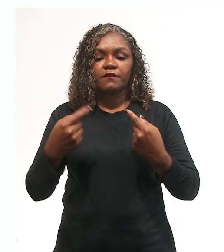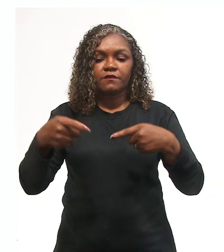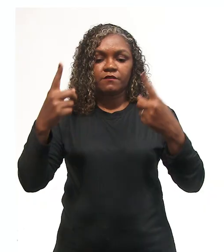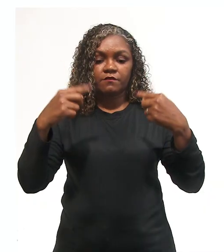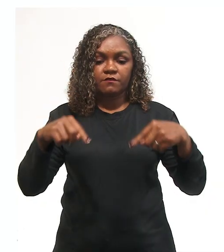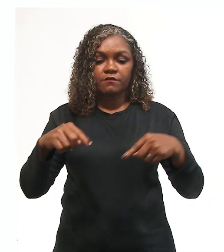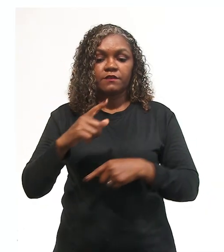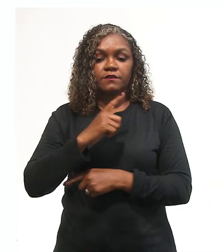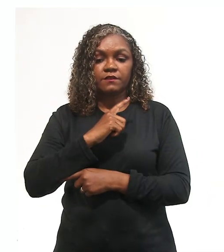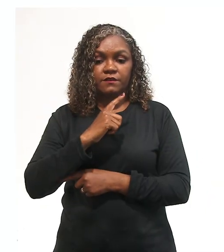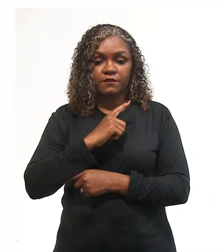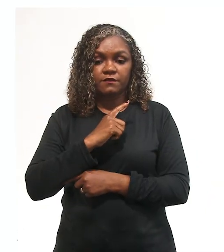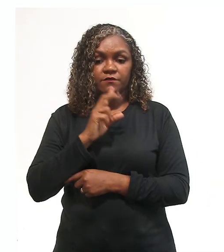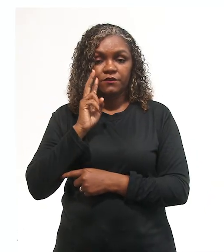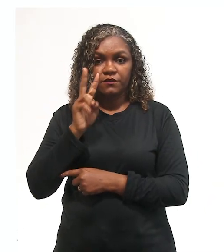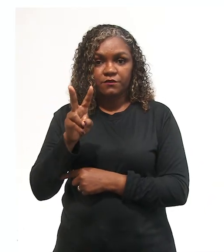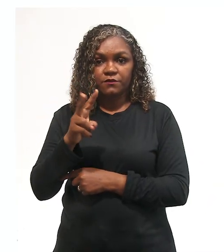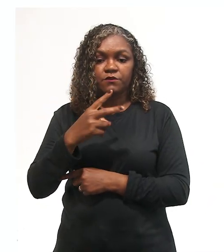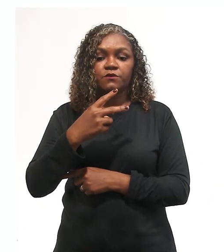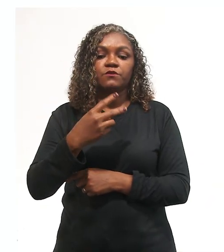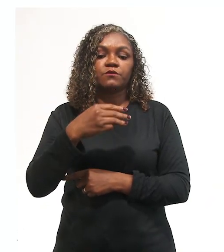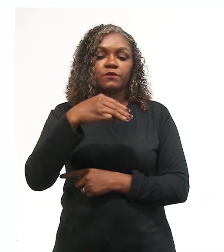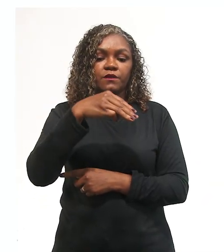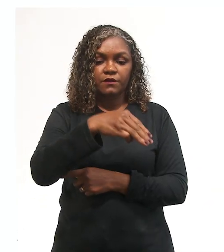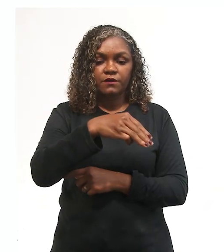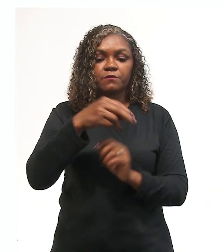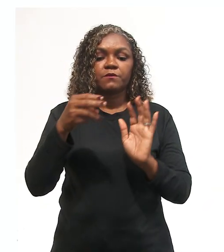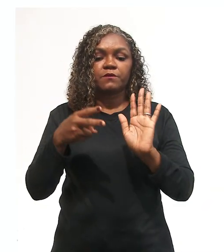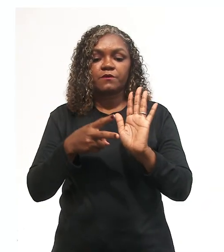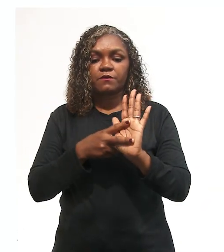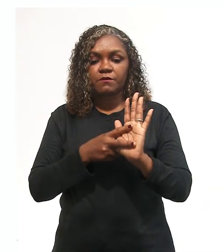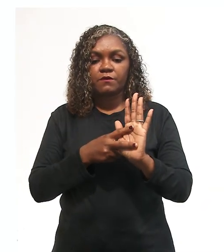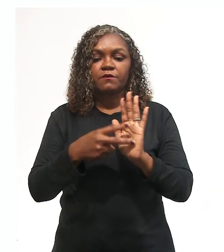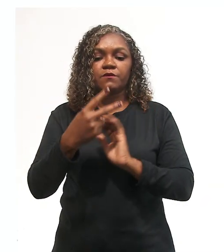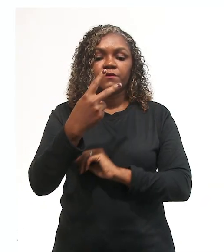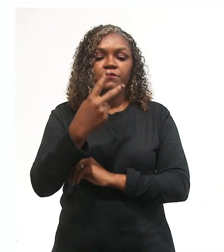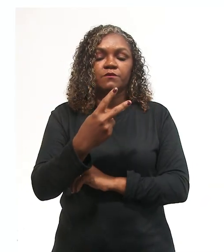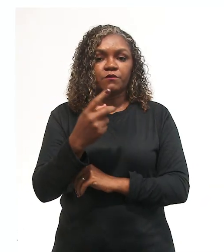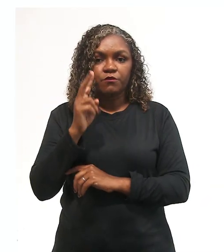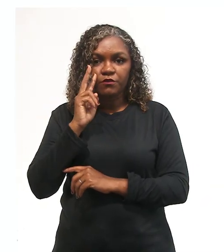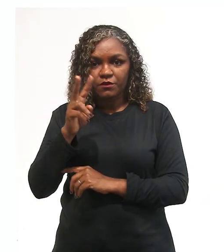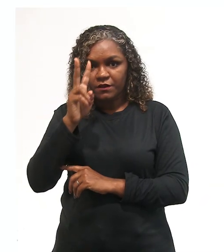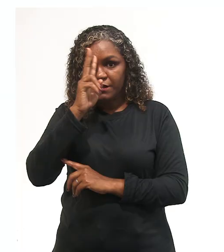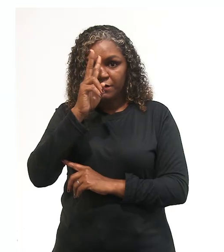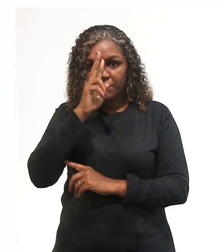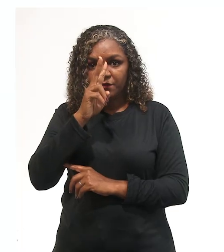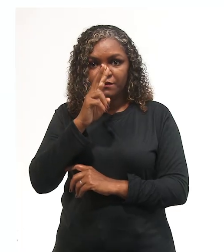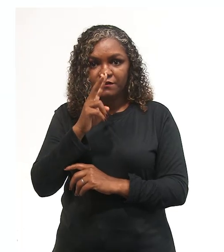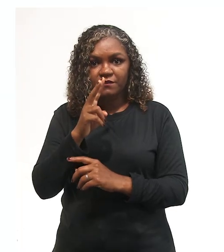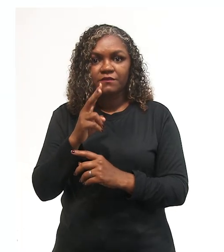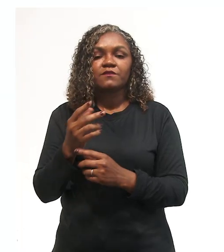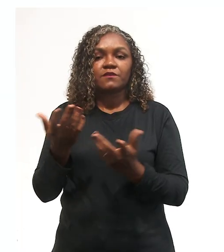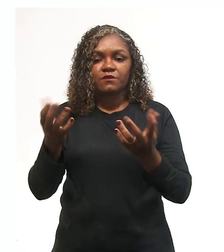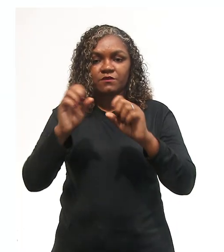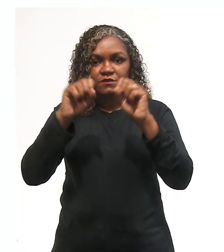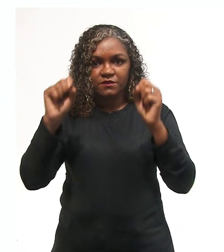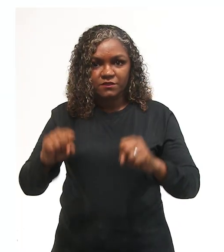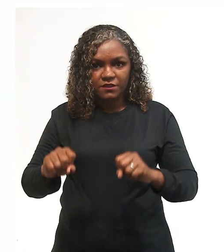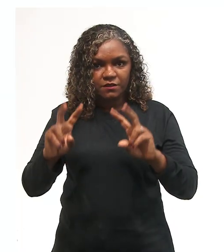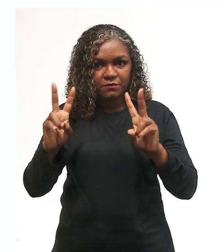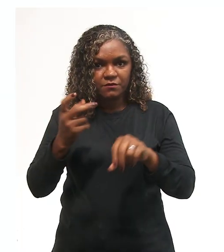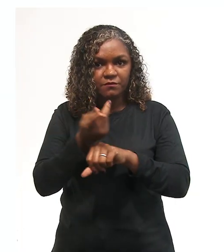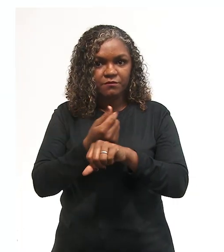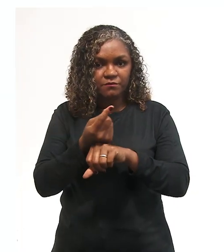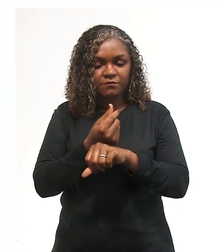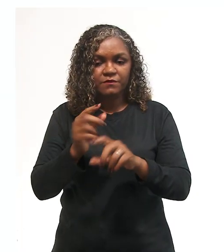que é 200, né? Montante, como a gente viu já lá na nosso sistema de regime de